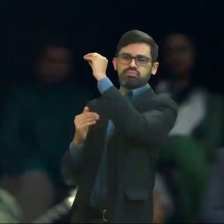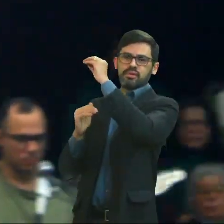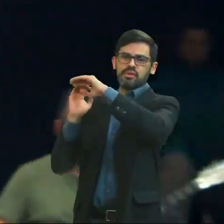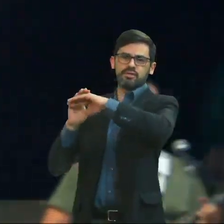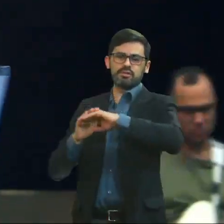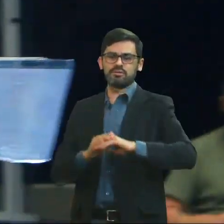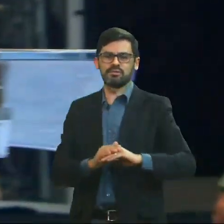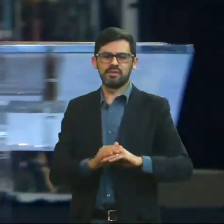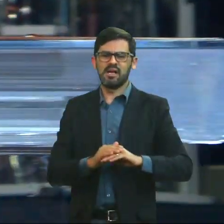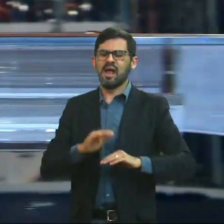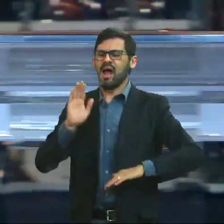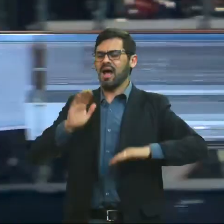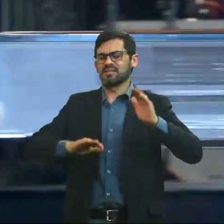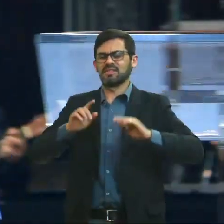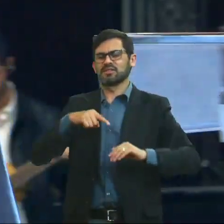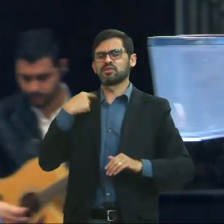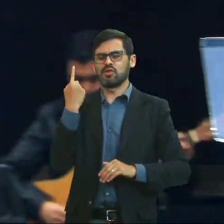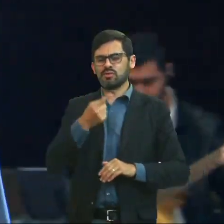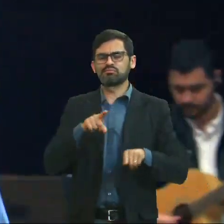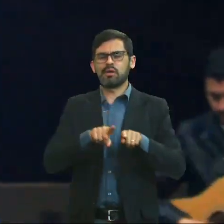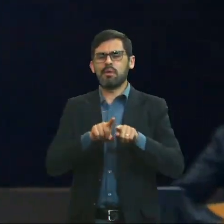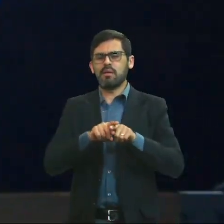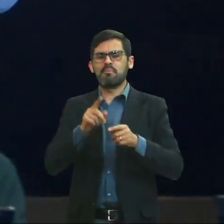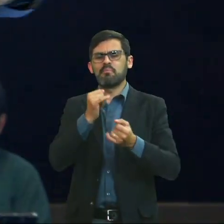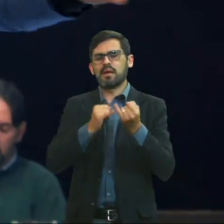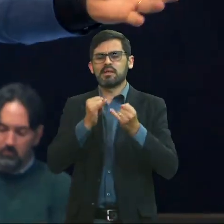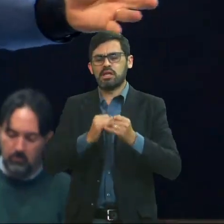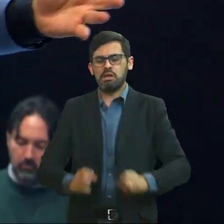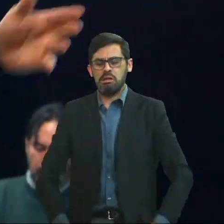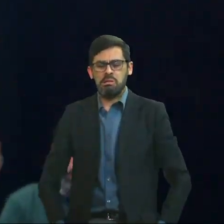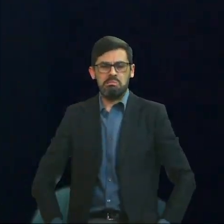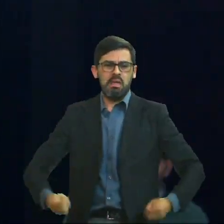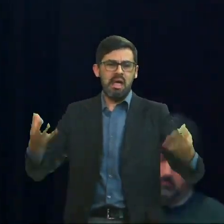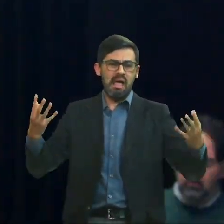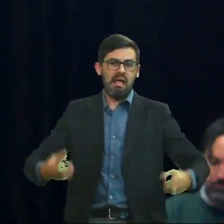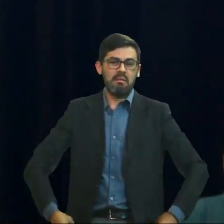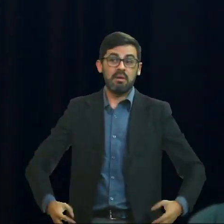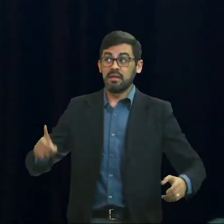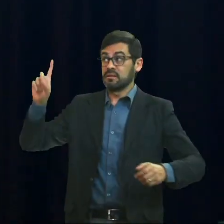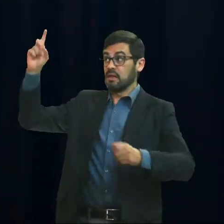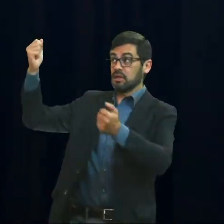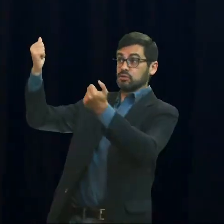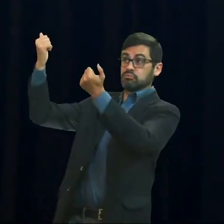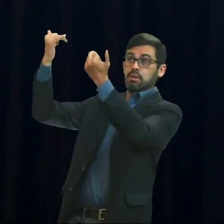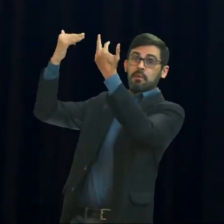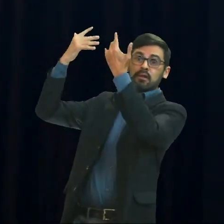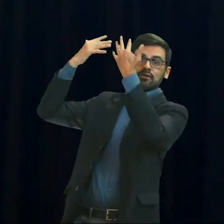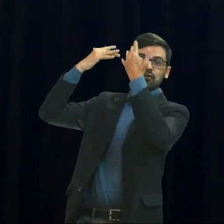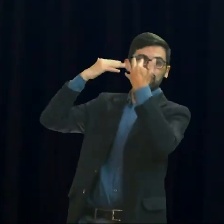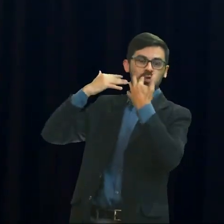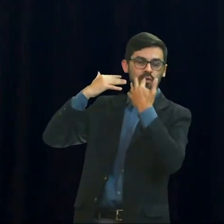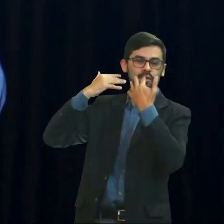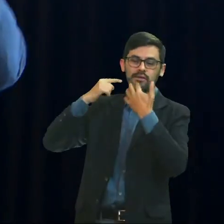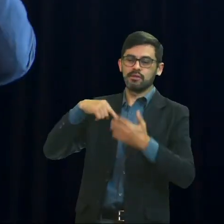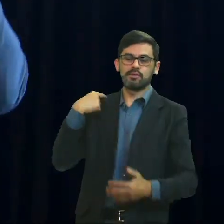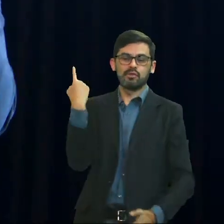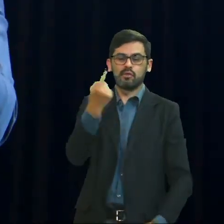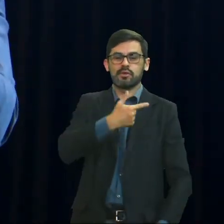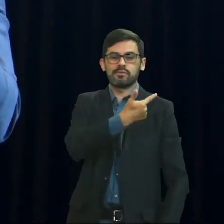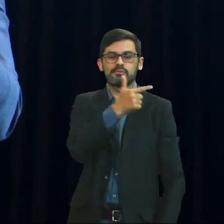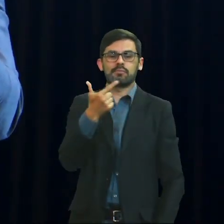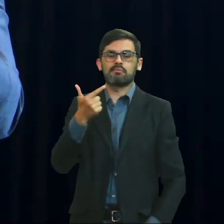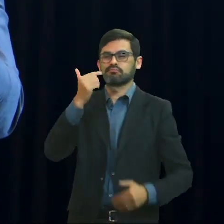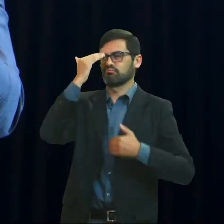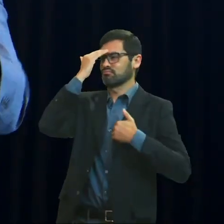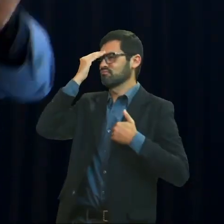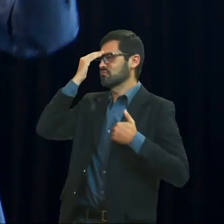filho esbanjador, o filho pródigo. Deus coloca um banquete e nós não somos